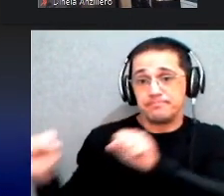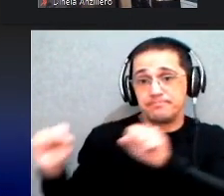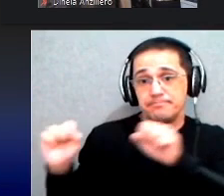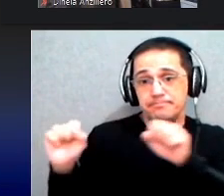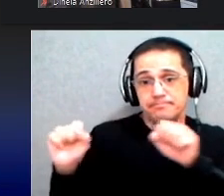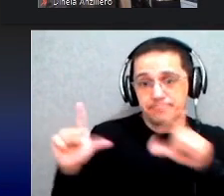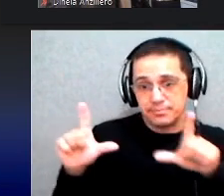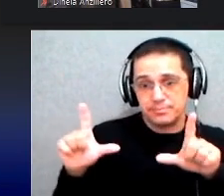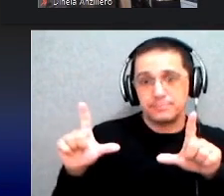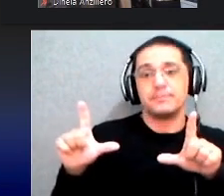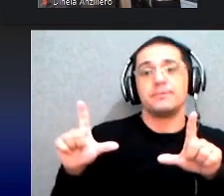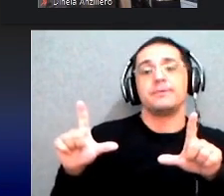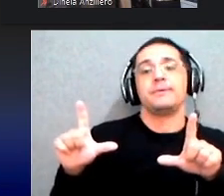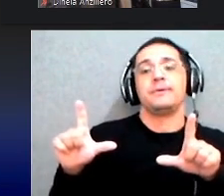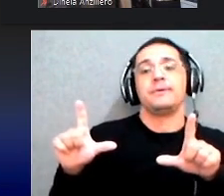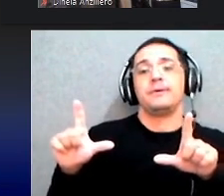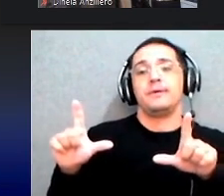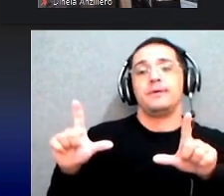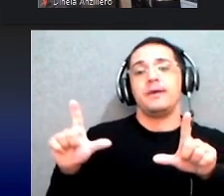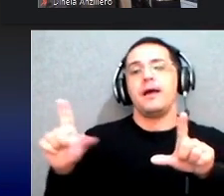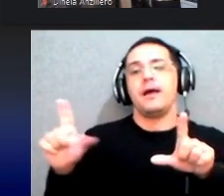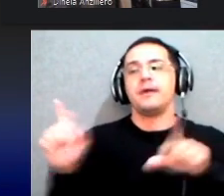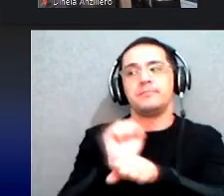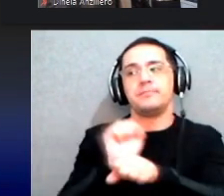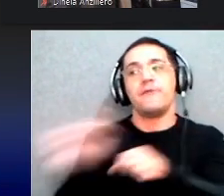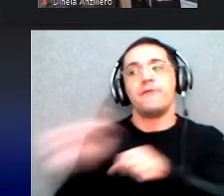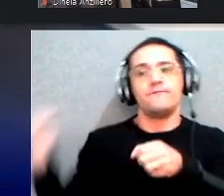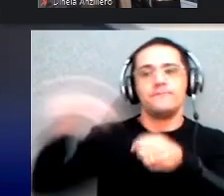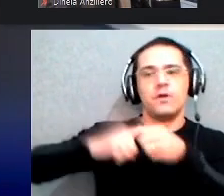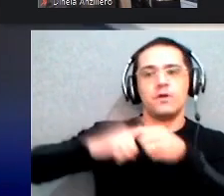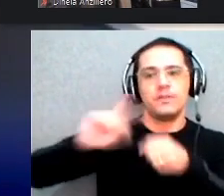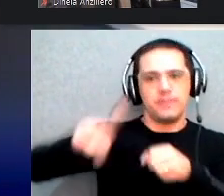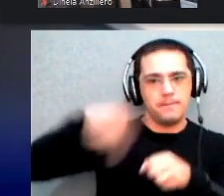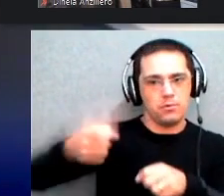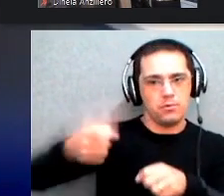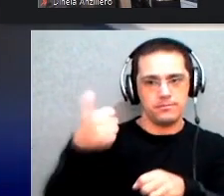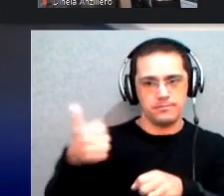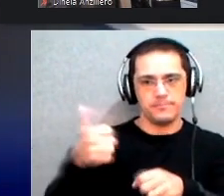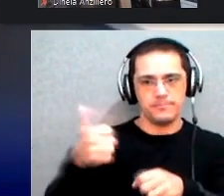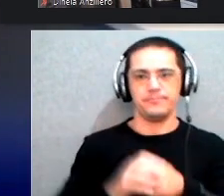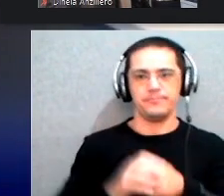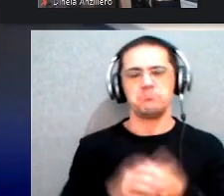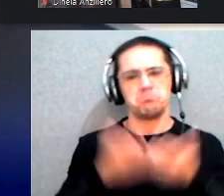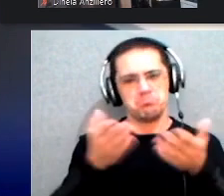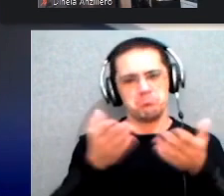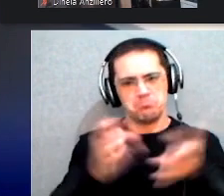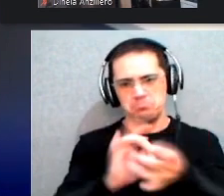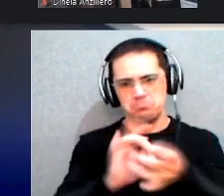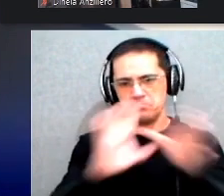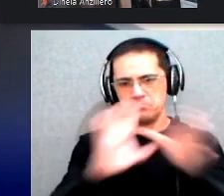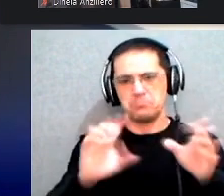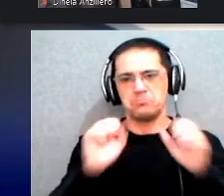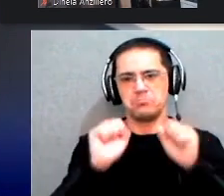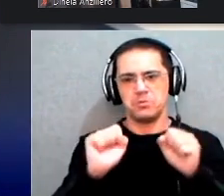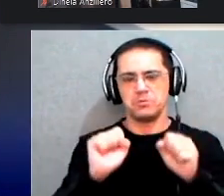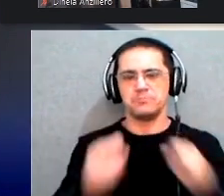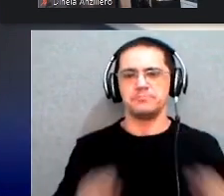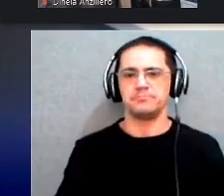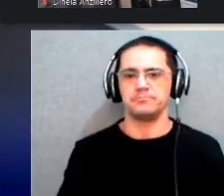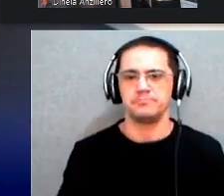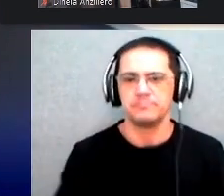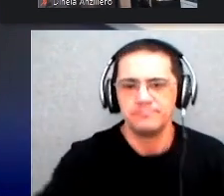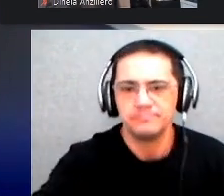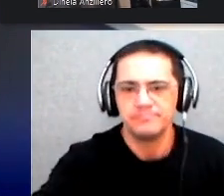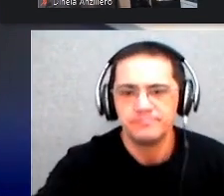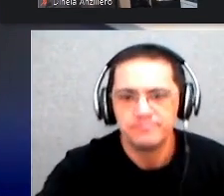manifestação do doutor Rácios, ele volta. Pode ser? Por mim, pode ser, claro. Então, doutor Rácios, por favor, o senhor terá a palavra por